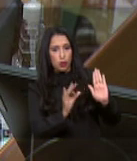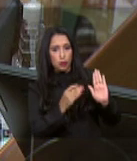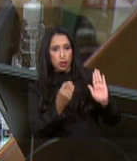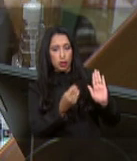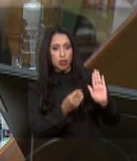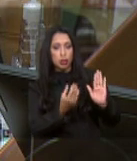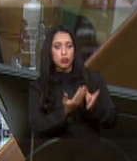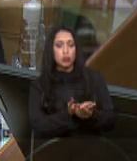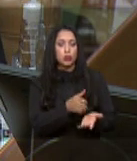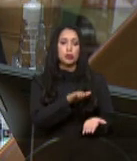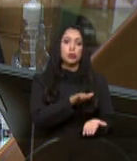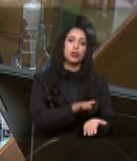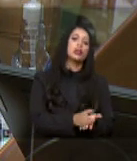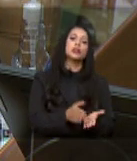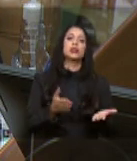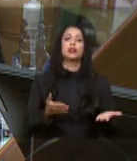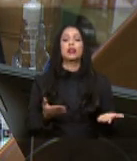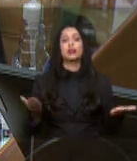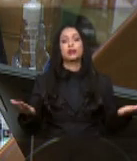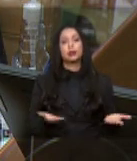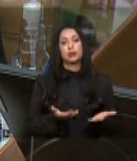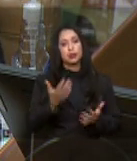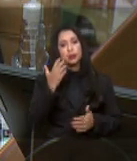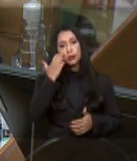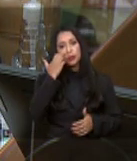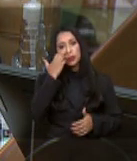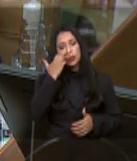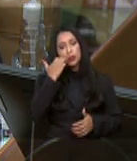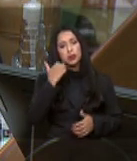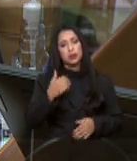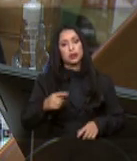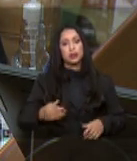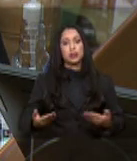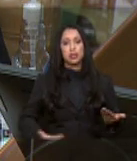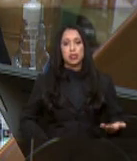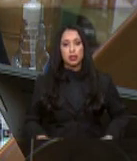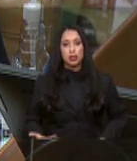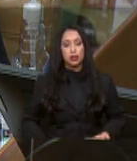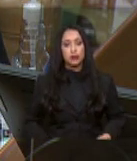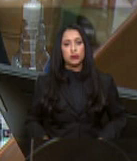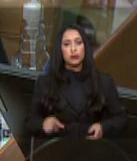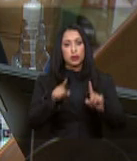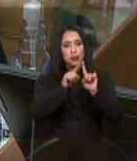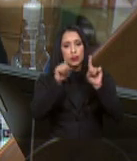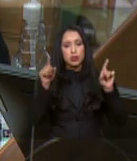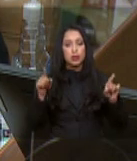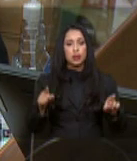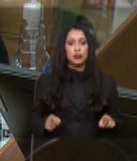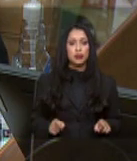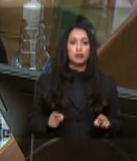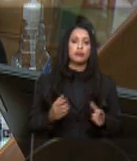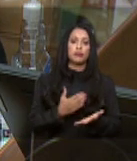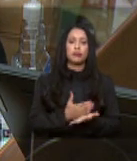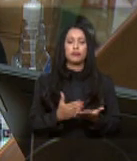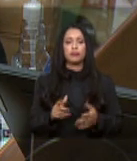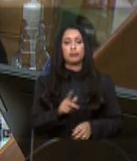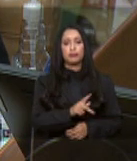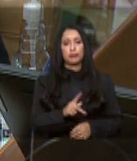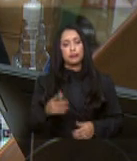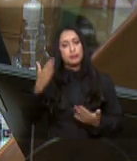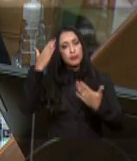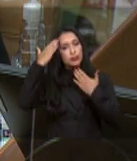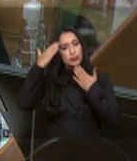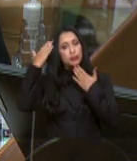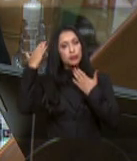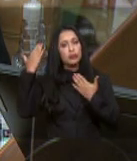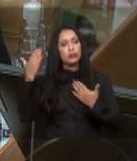ênfase dos processos, hoje reunidos, senhores servidores, eu inicio, senhor presidente, agradecendo a